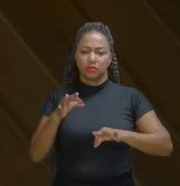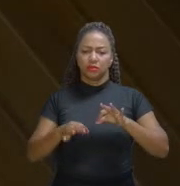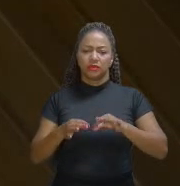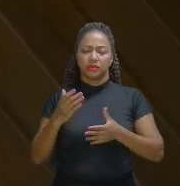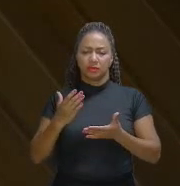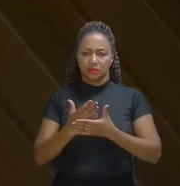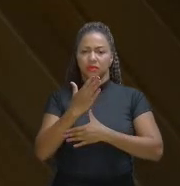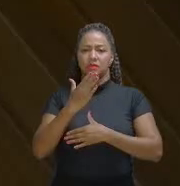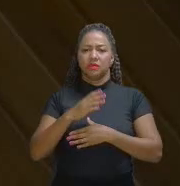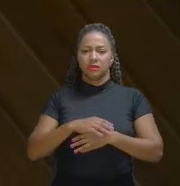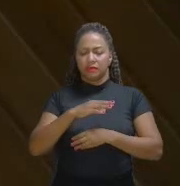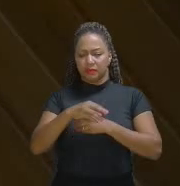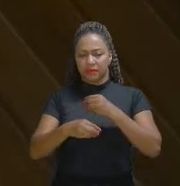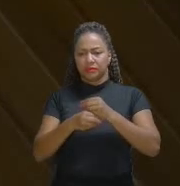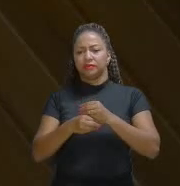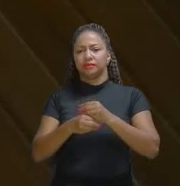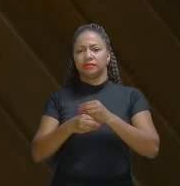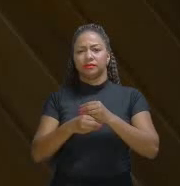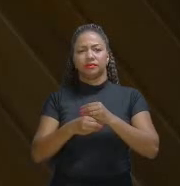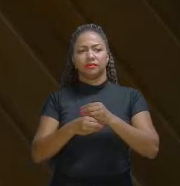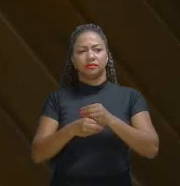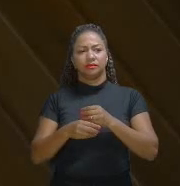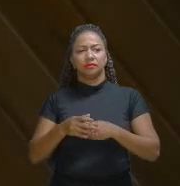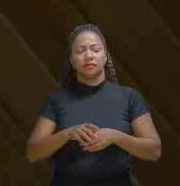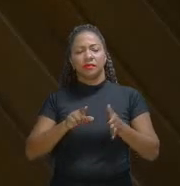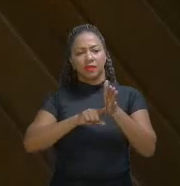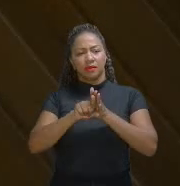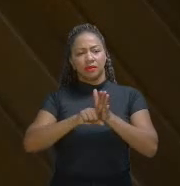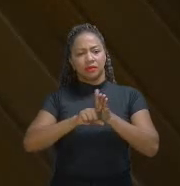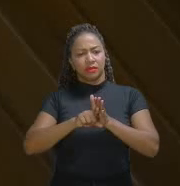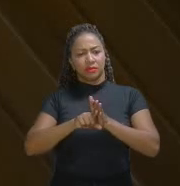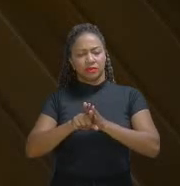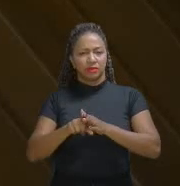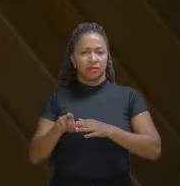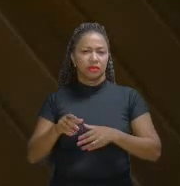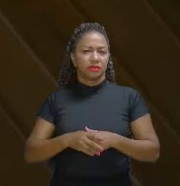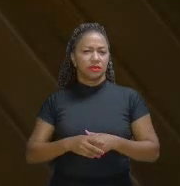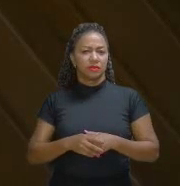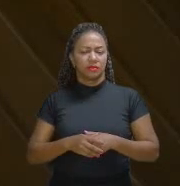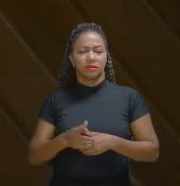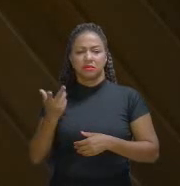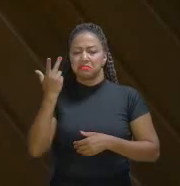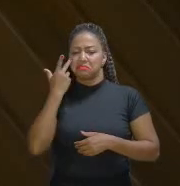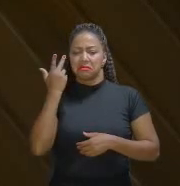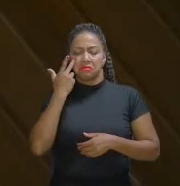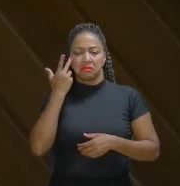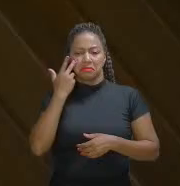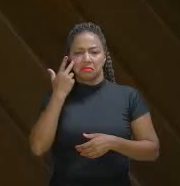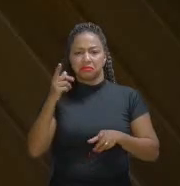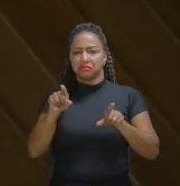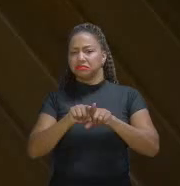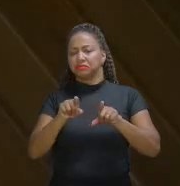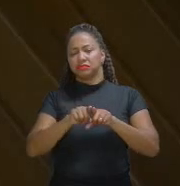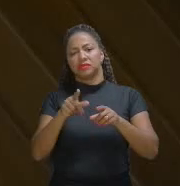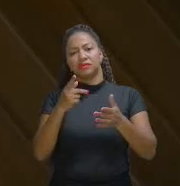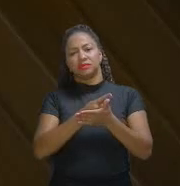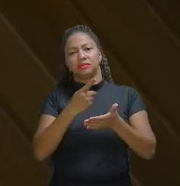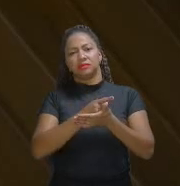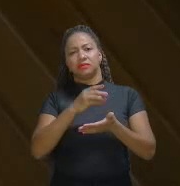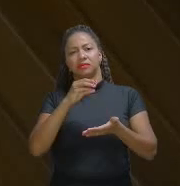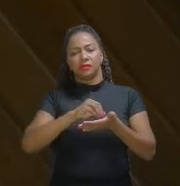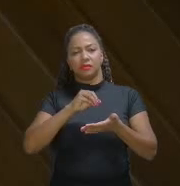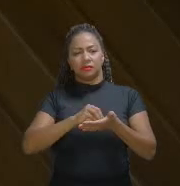pela aprovação com ressalvas, quando verificadas impropriedades de natureza formal, falhas ou